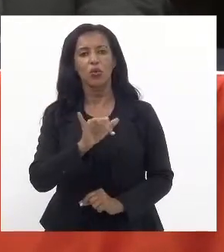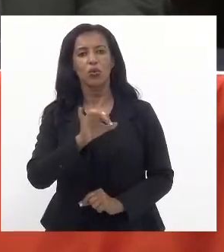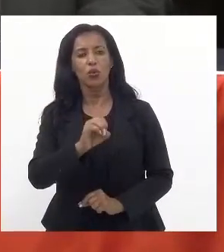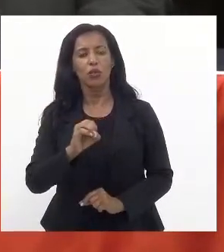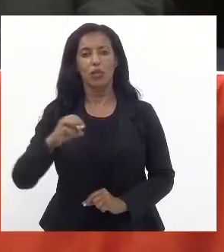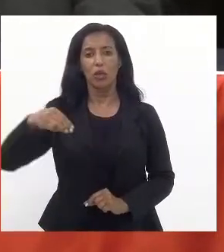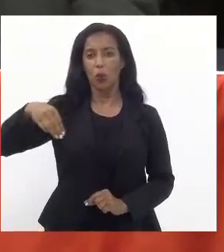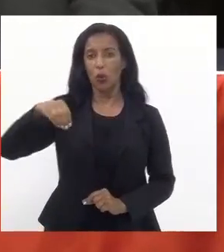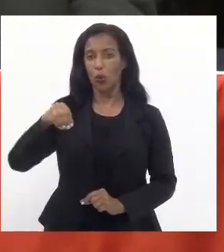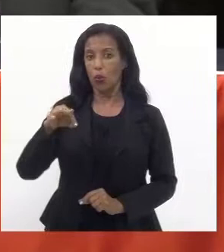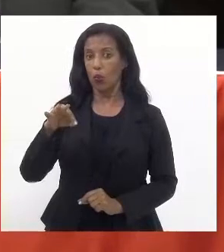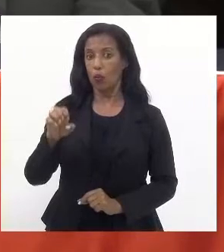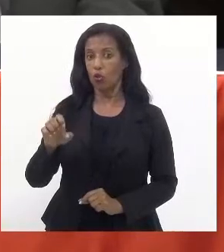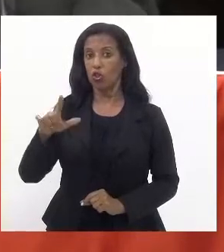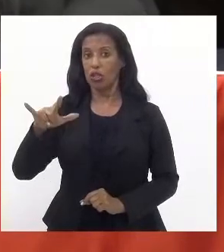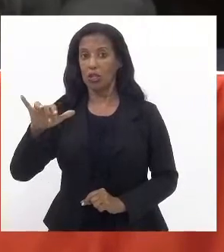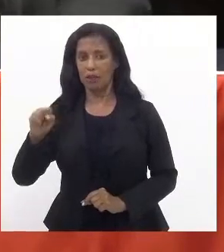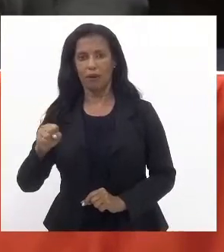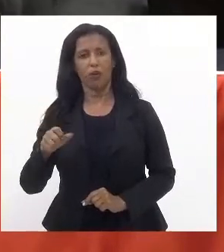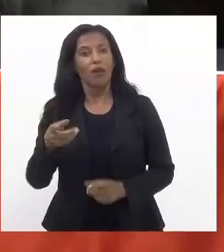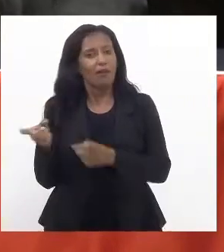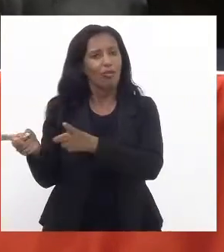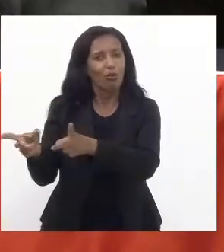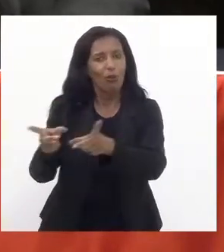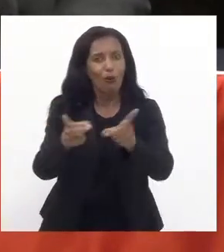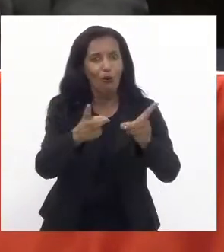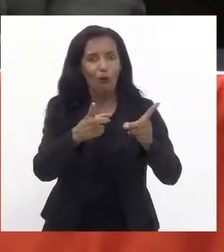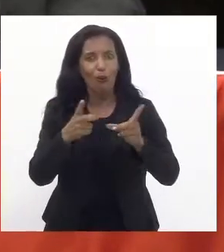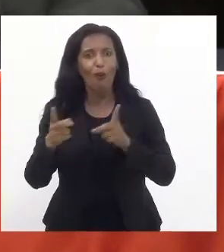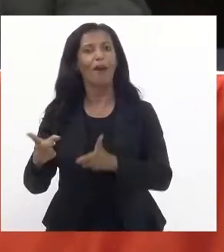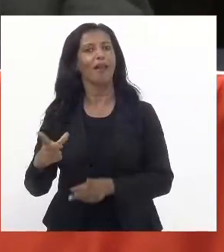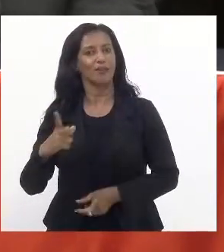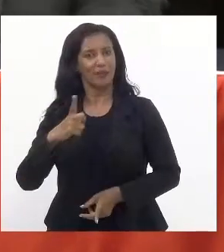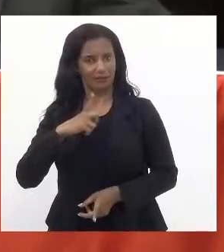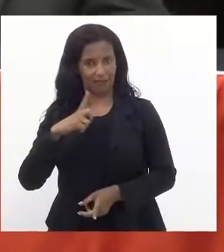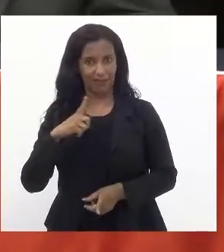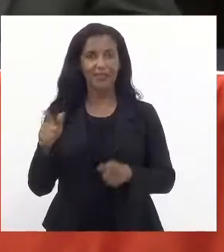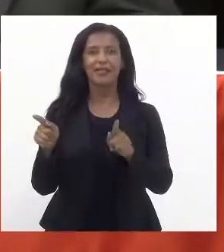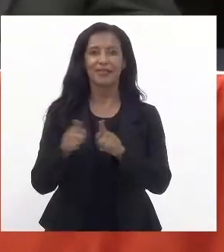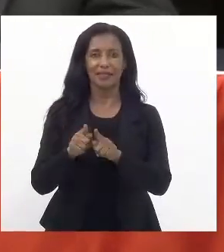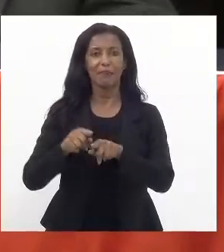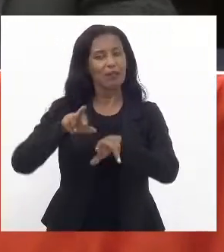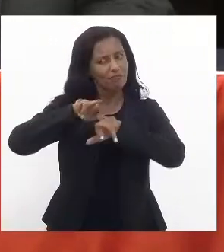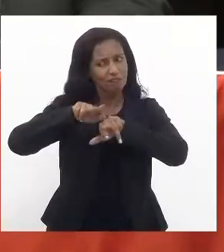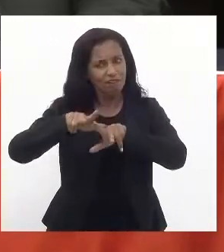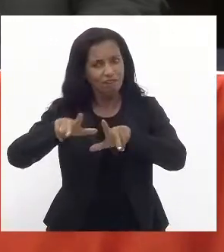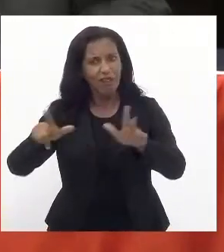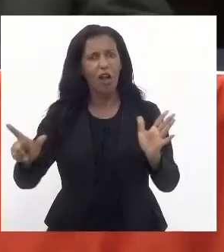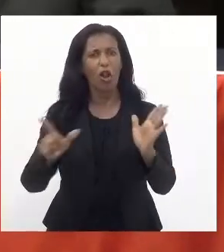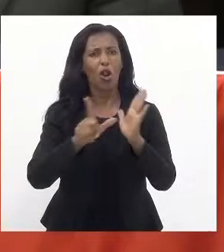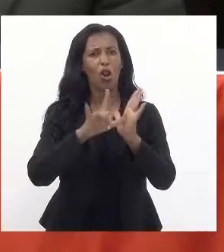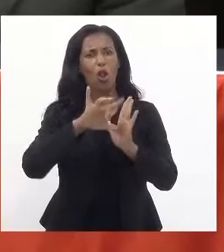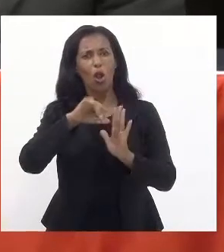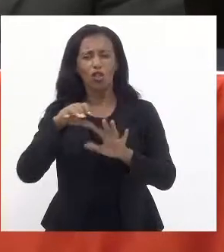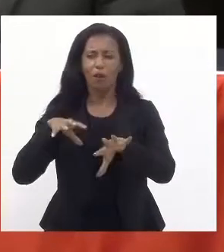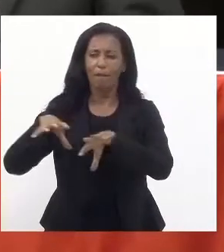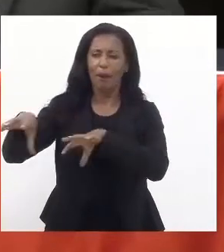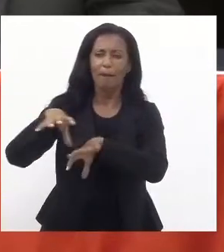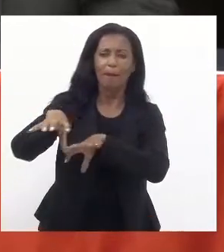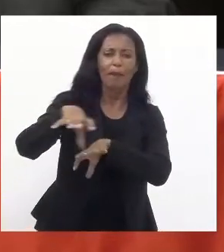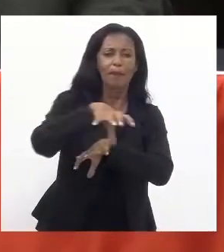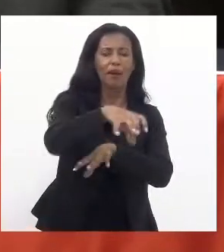Monte Libro. E no comércio também estão muito presentes, nos mais diversos cantos da nossa